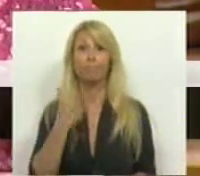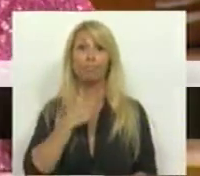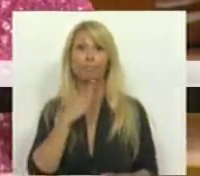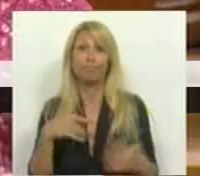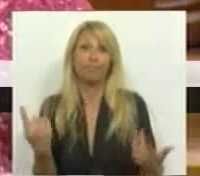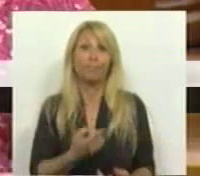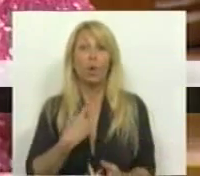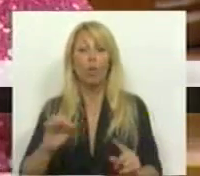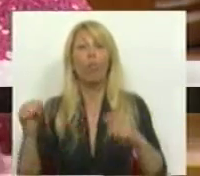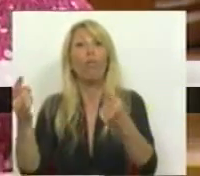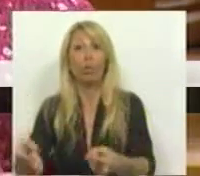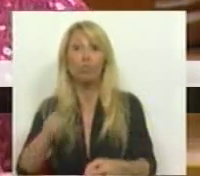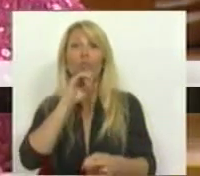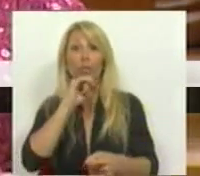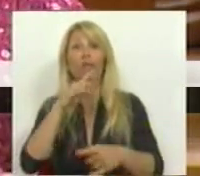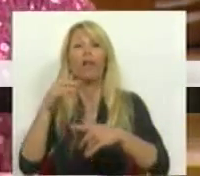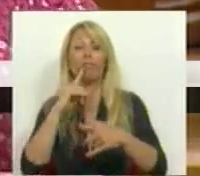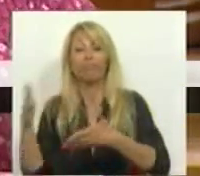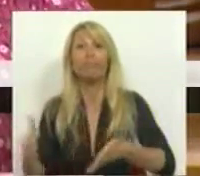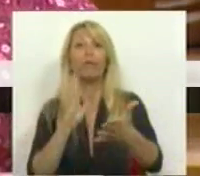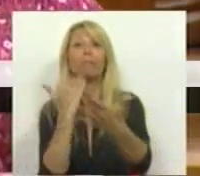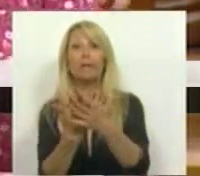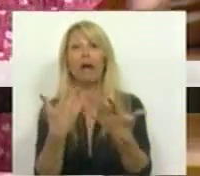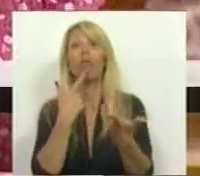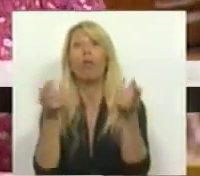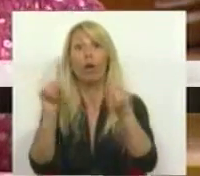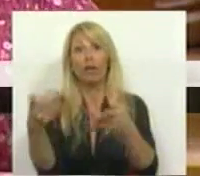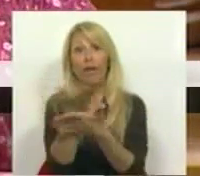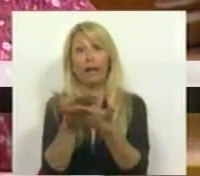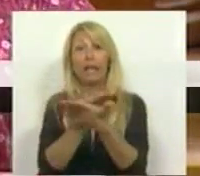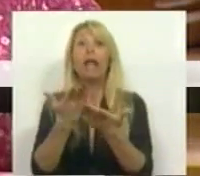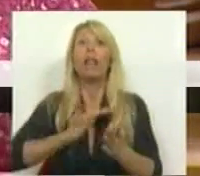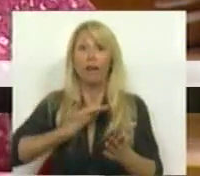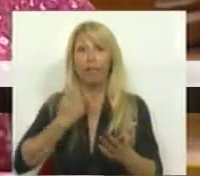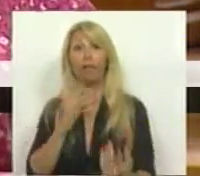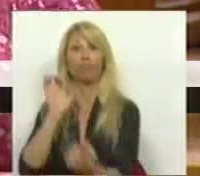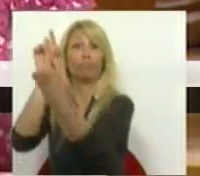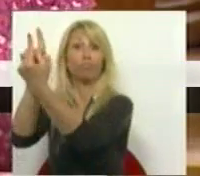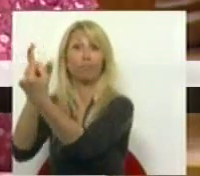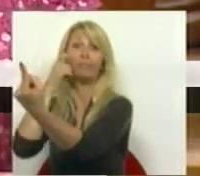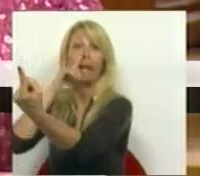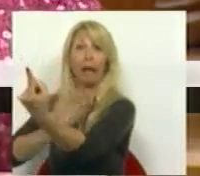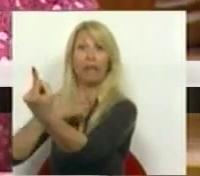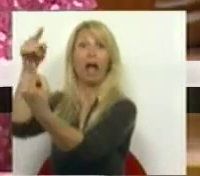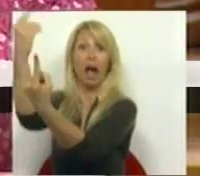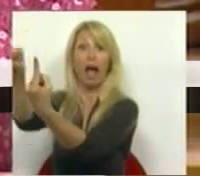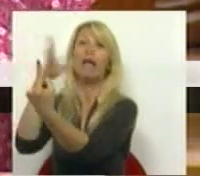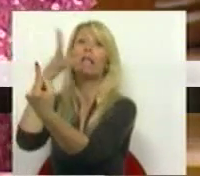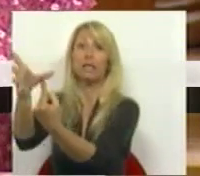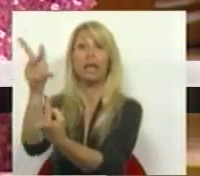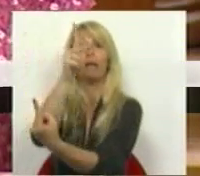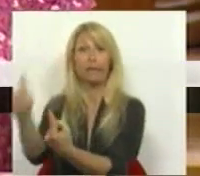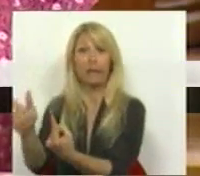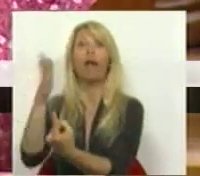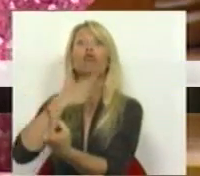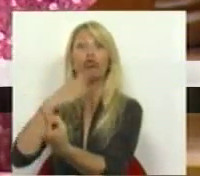o possível caminho da reestruturação da dívida. Ou seja, ir falar com os nossos credores e dizer-lhes que dos 100 que nos emprestaram já só